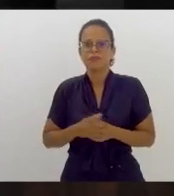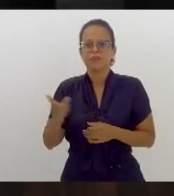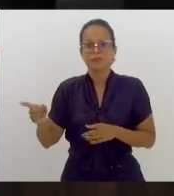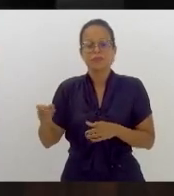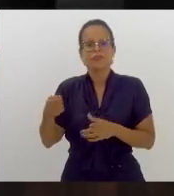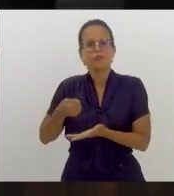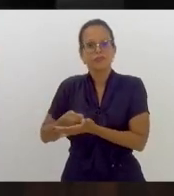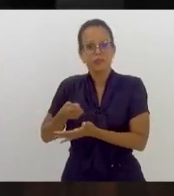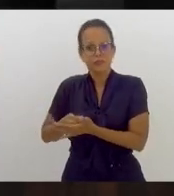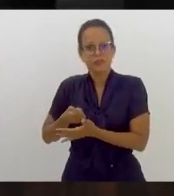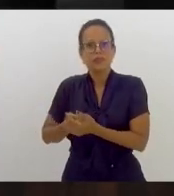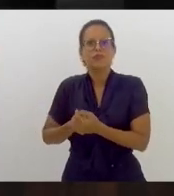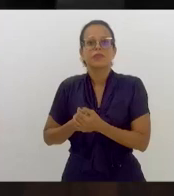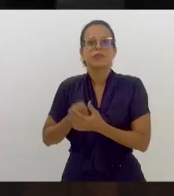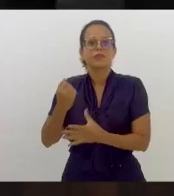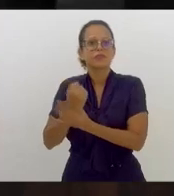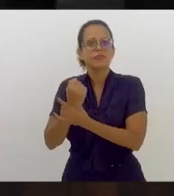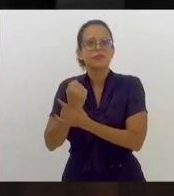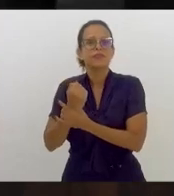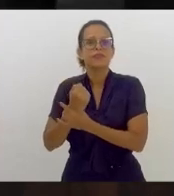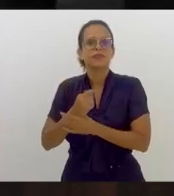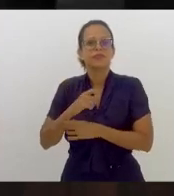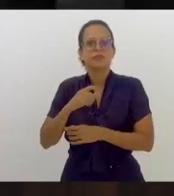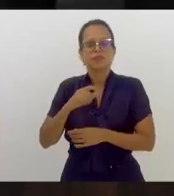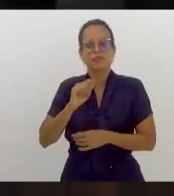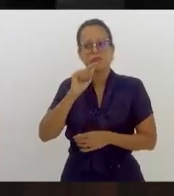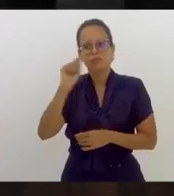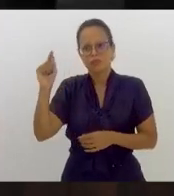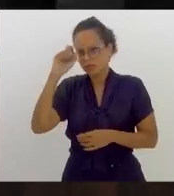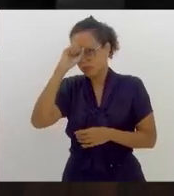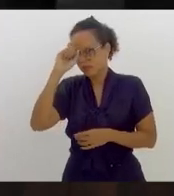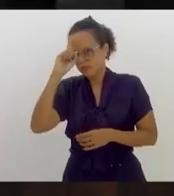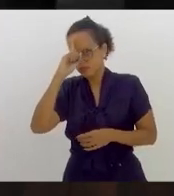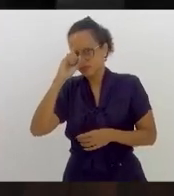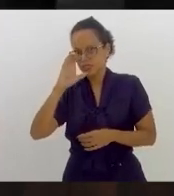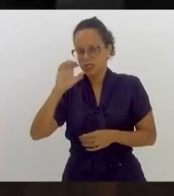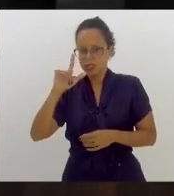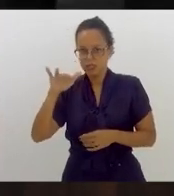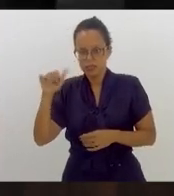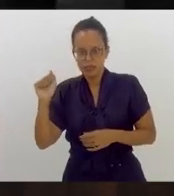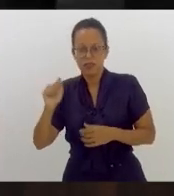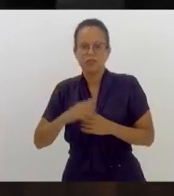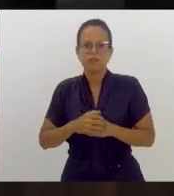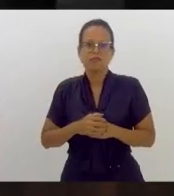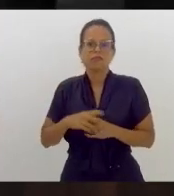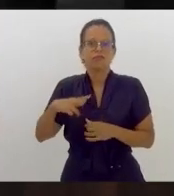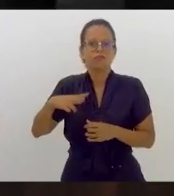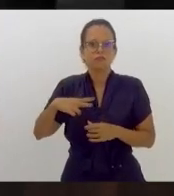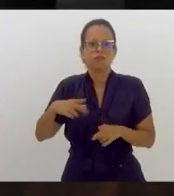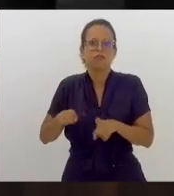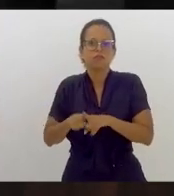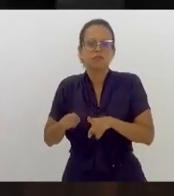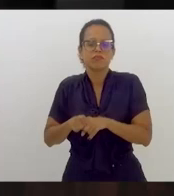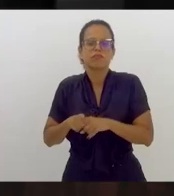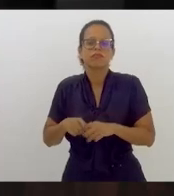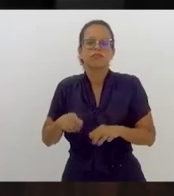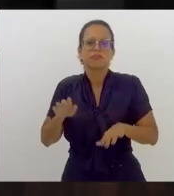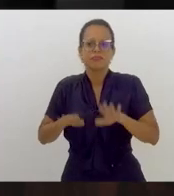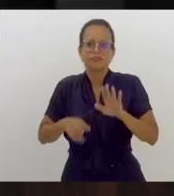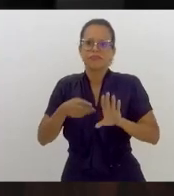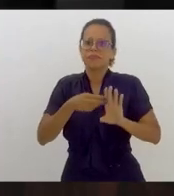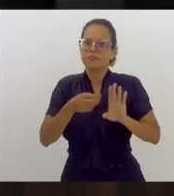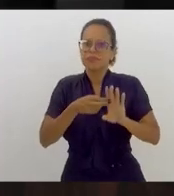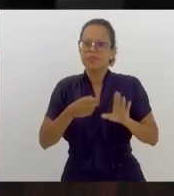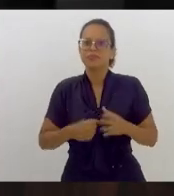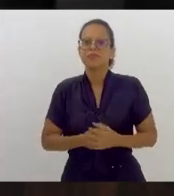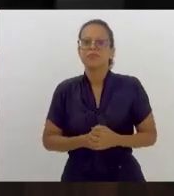na execução de normas de segurança nas instalações hospitalares e clínicas no âmbito do Estado do Rio de Janeiro, pendendo de parecer da Comissão de Emendas Condicionais e